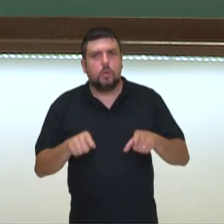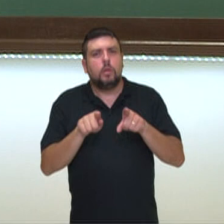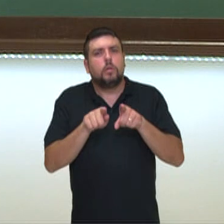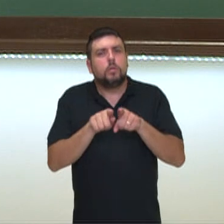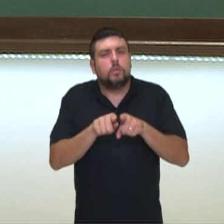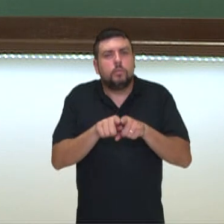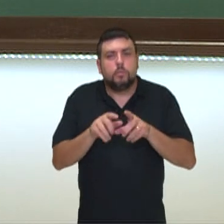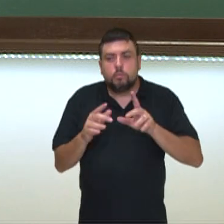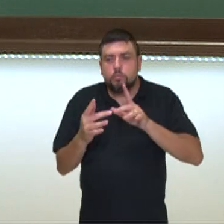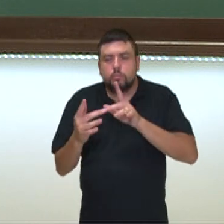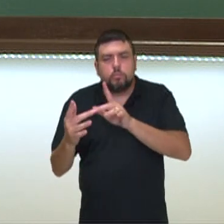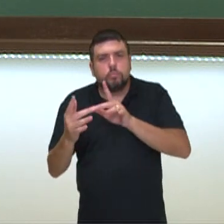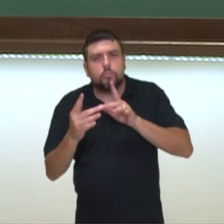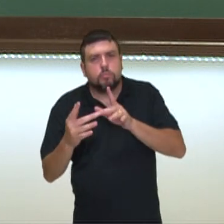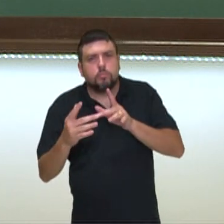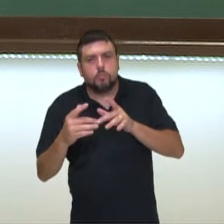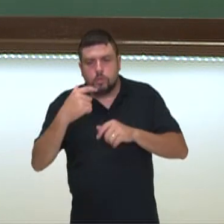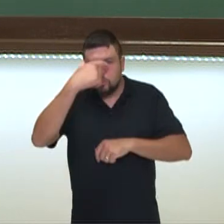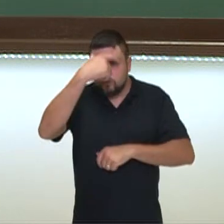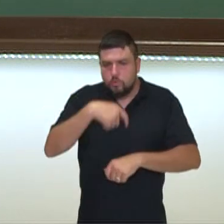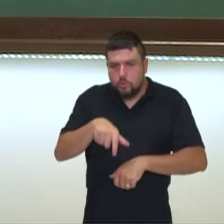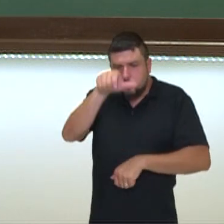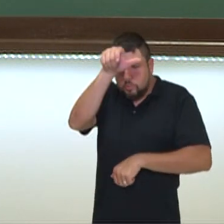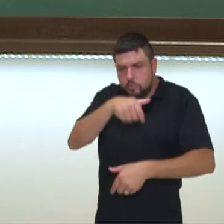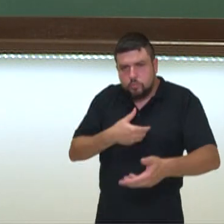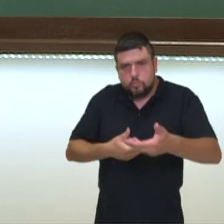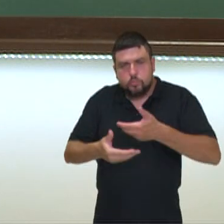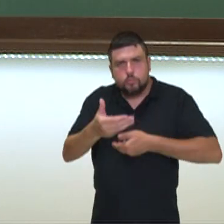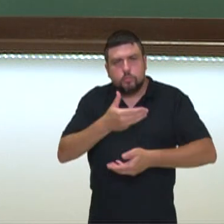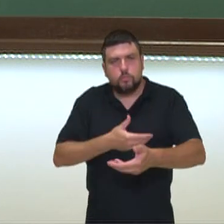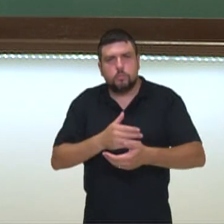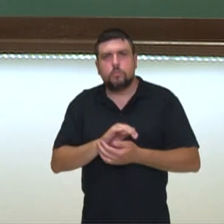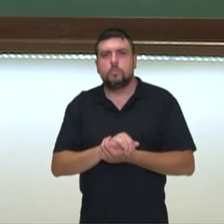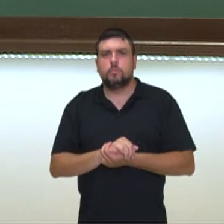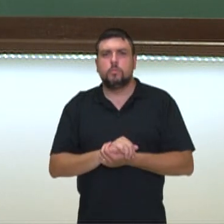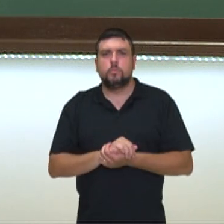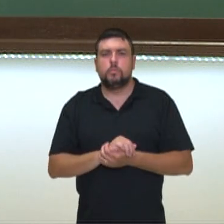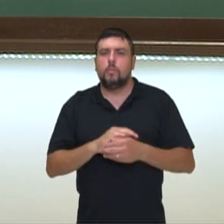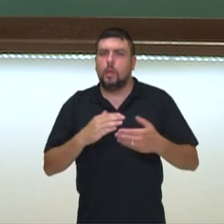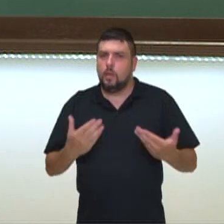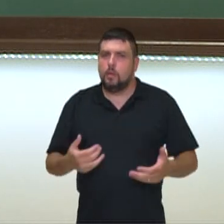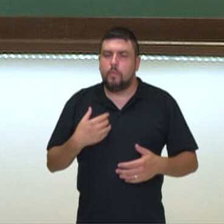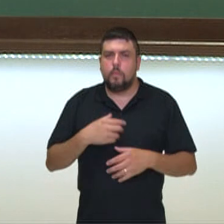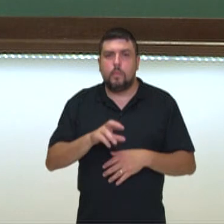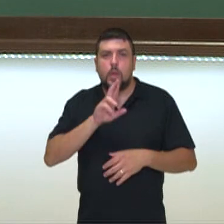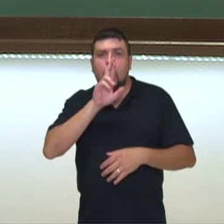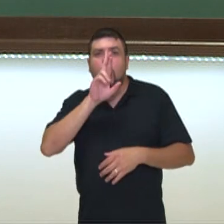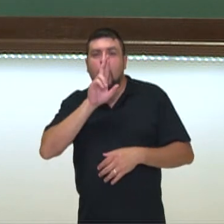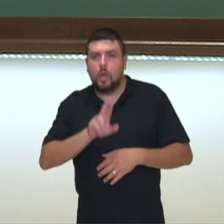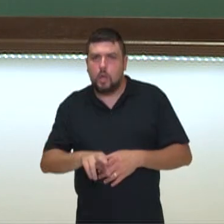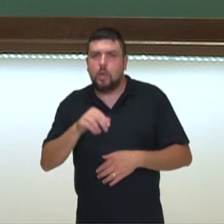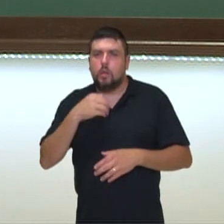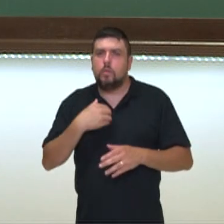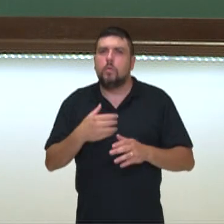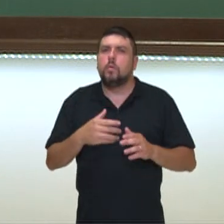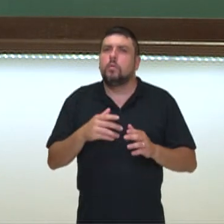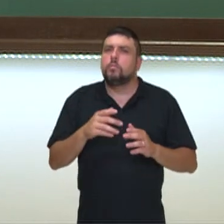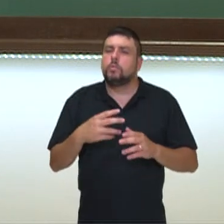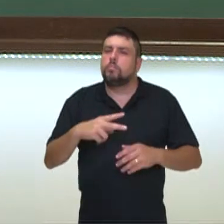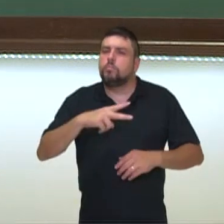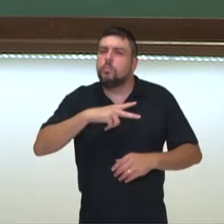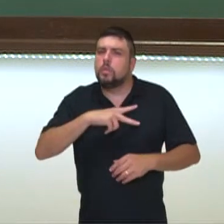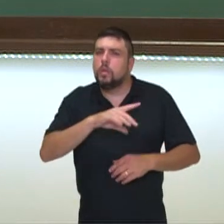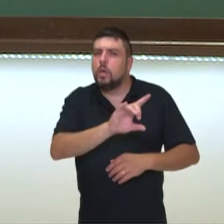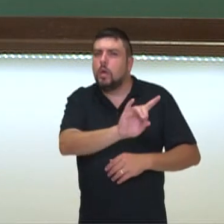É exatamente disso que nós estamos falando. Então, como a resposta é, de certa forma, subjetiva, cada um